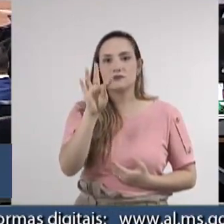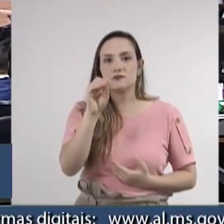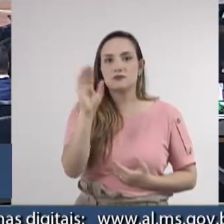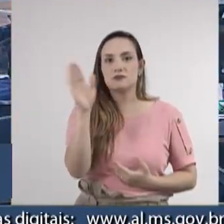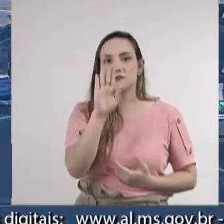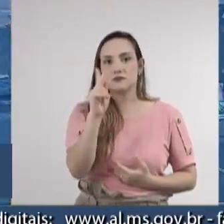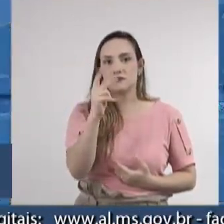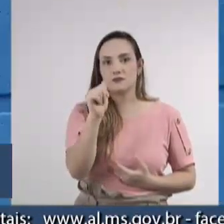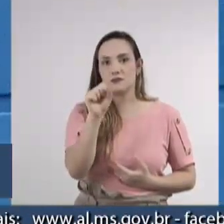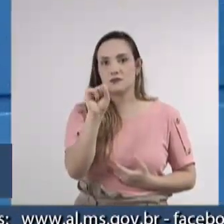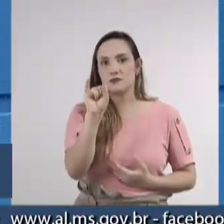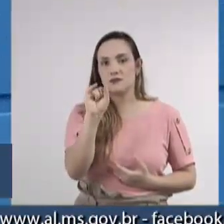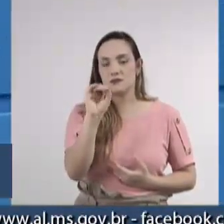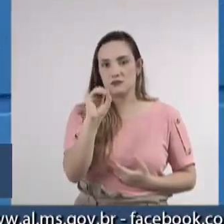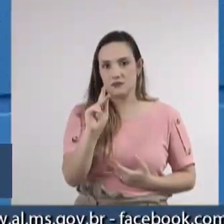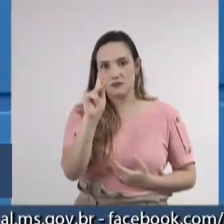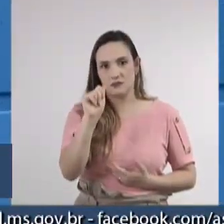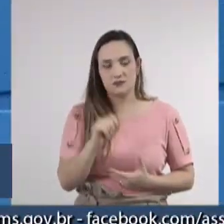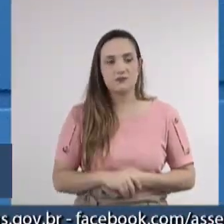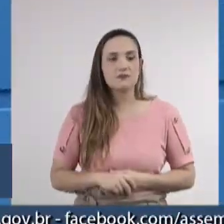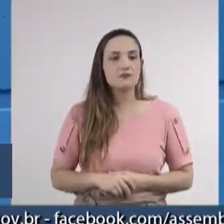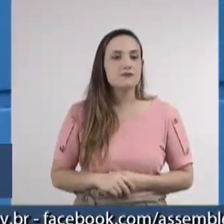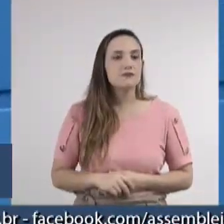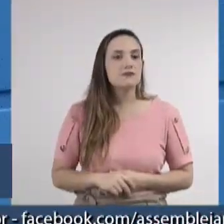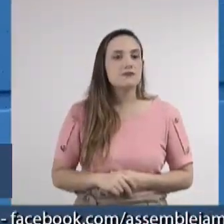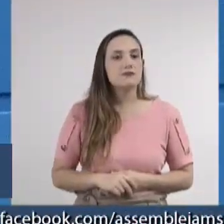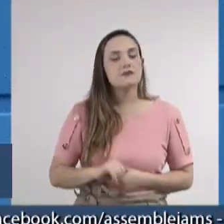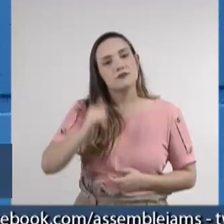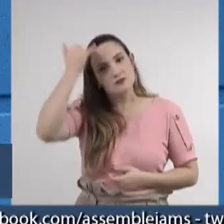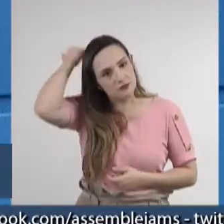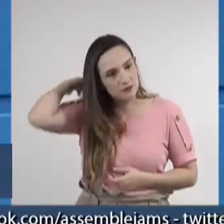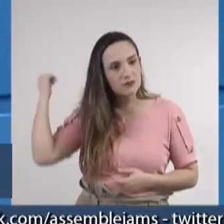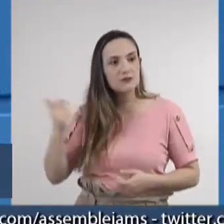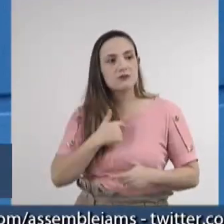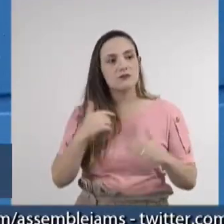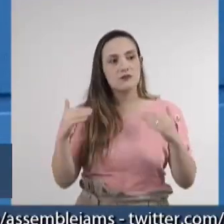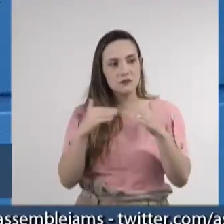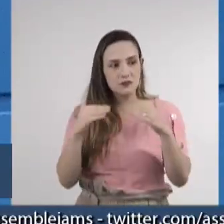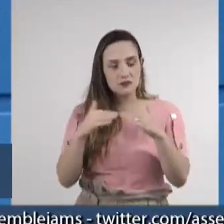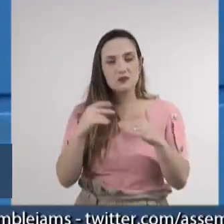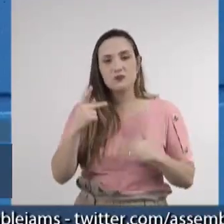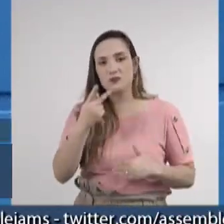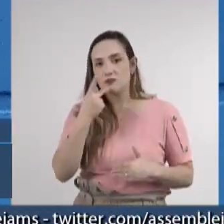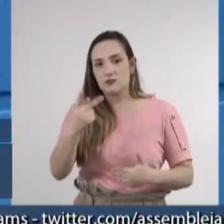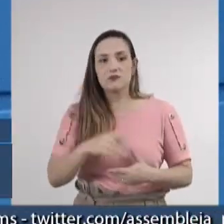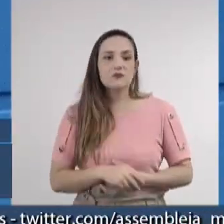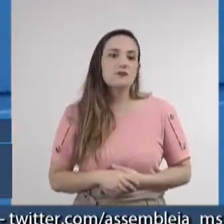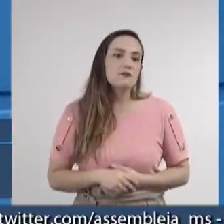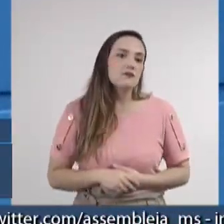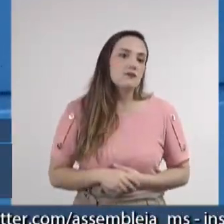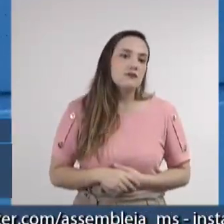Hachioca. Eu gostaria aqui, deputado Vermoc, corroborando aqui as suas colocações,